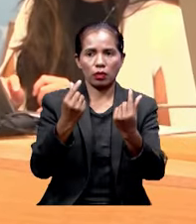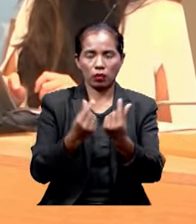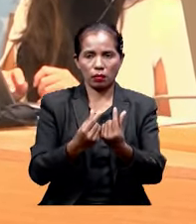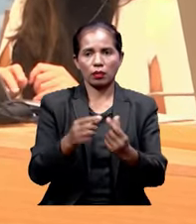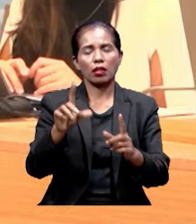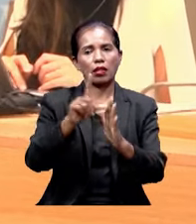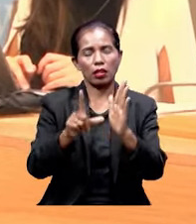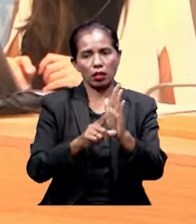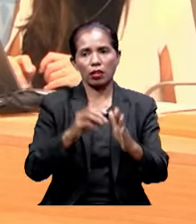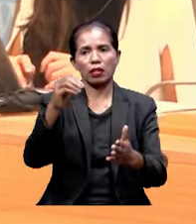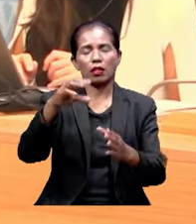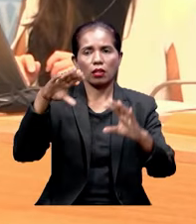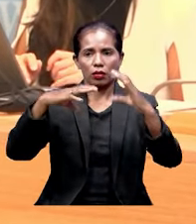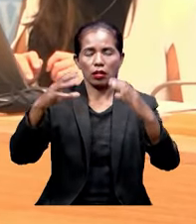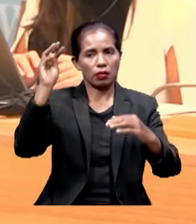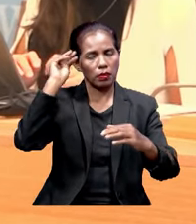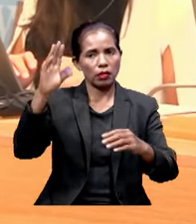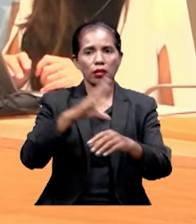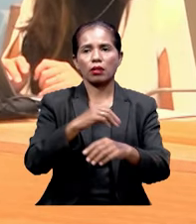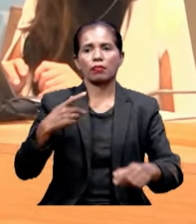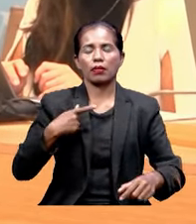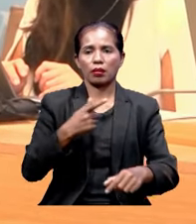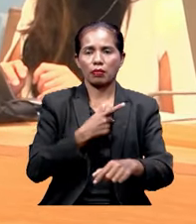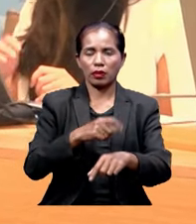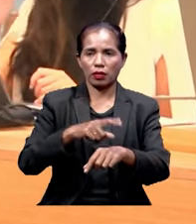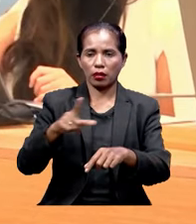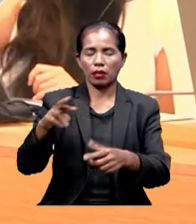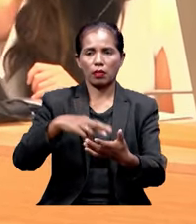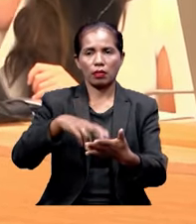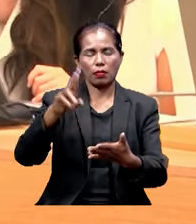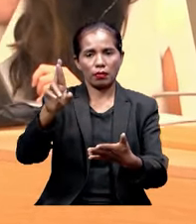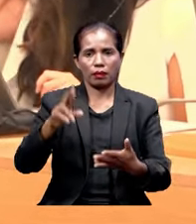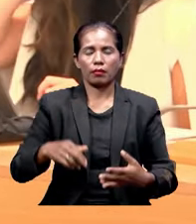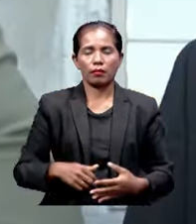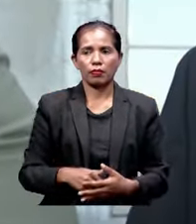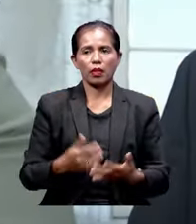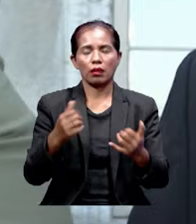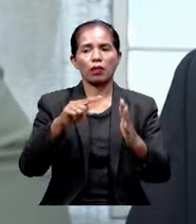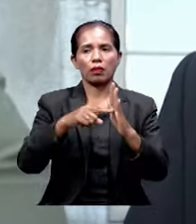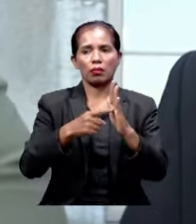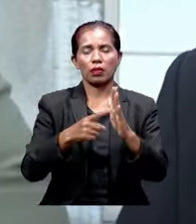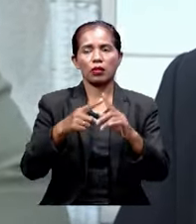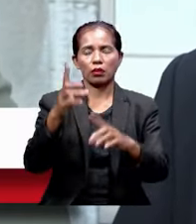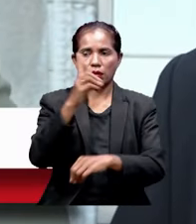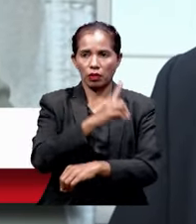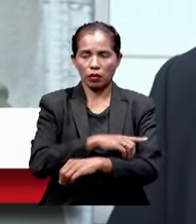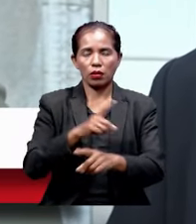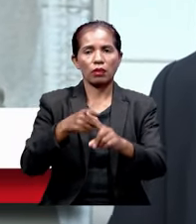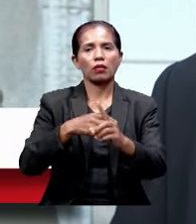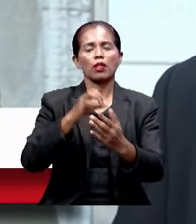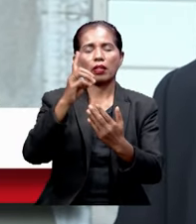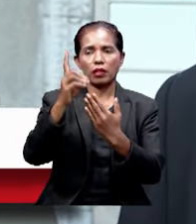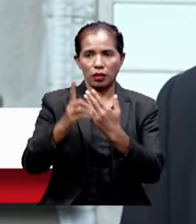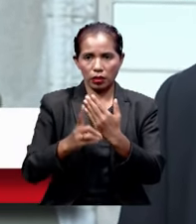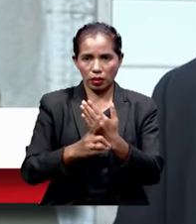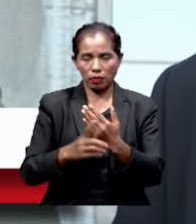balu nebe Conselho Ministro no Parlamento Nacional, mak se aprova. Agora, a ru ohim bato ia fulan dezembro,